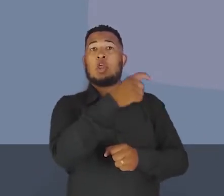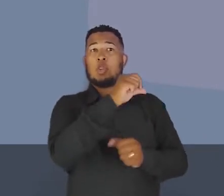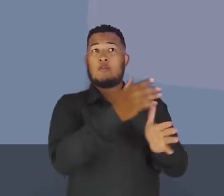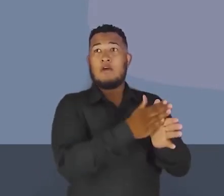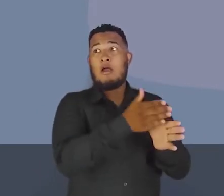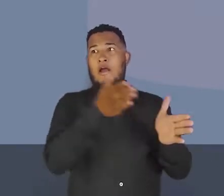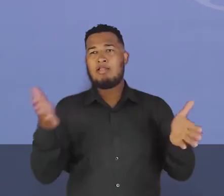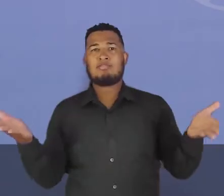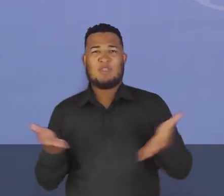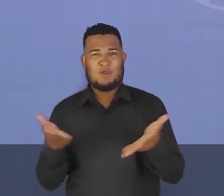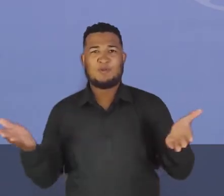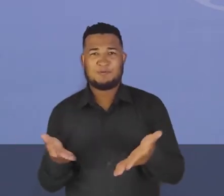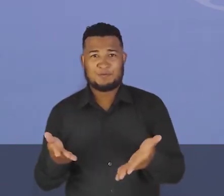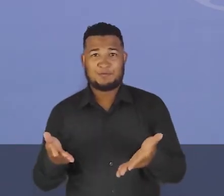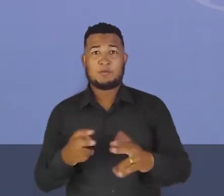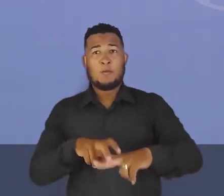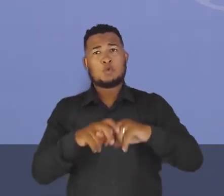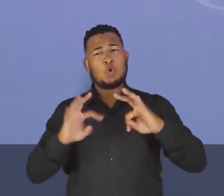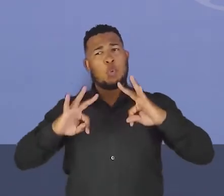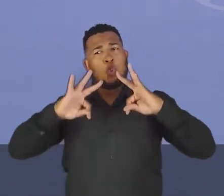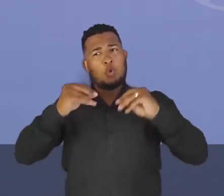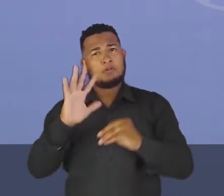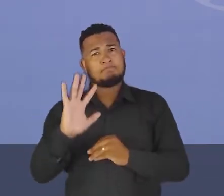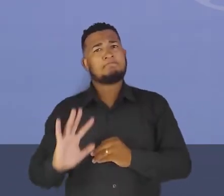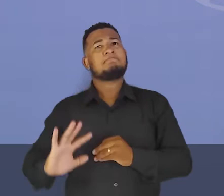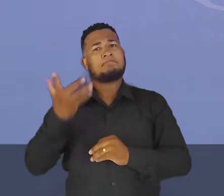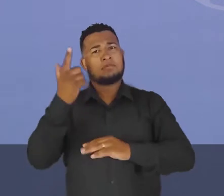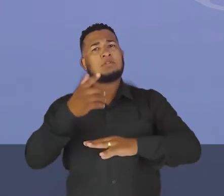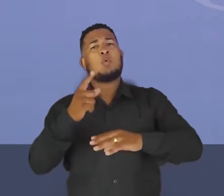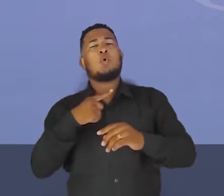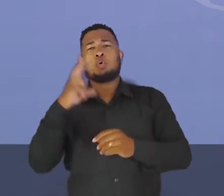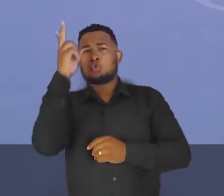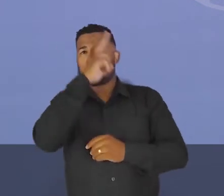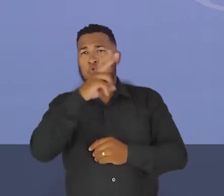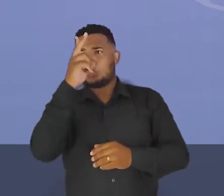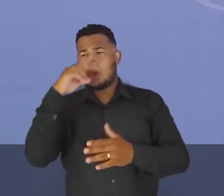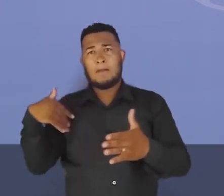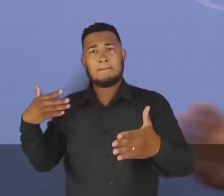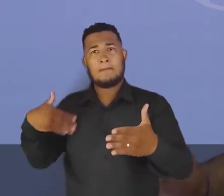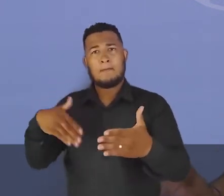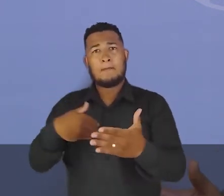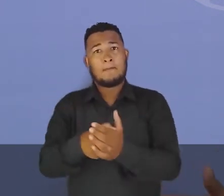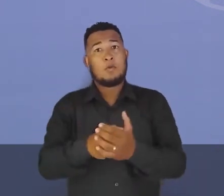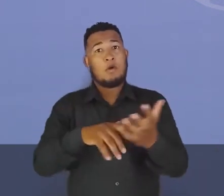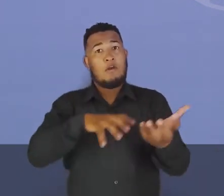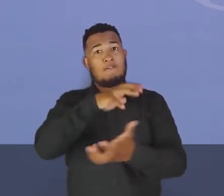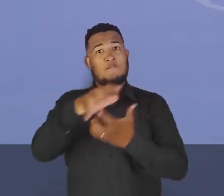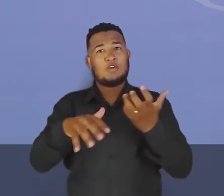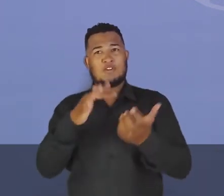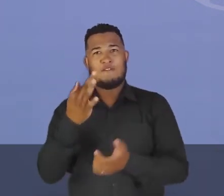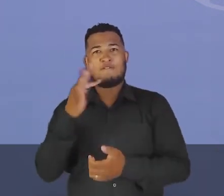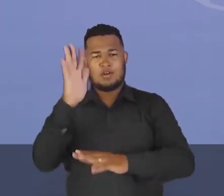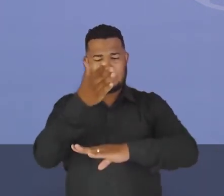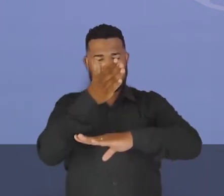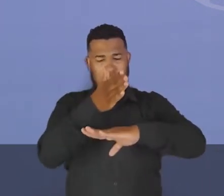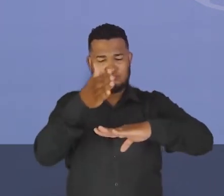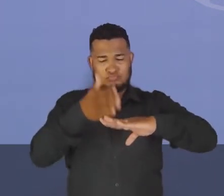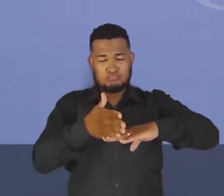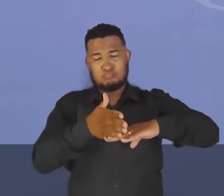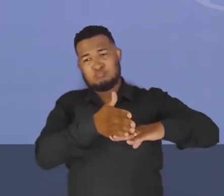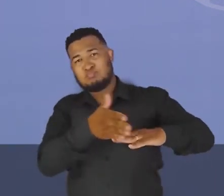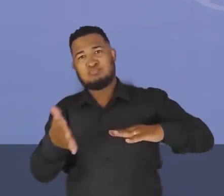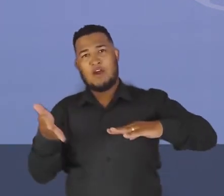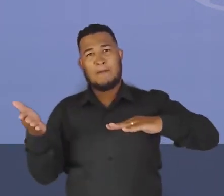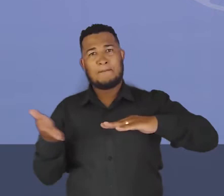Então, podemos inserir aí todos os acontecimentos e processos históricos da Revolução Francesa para frente. Então, a ascensão